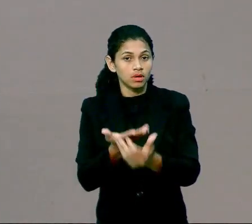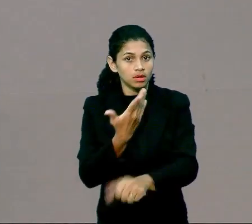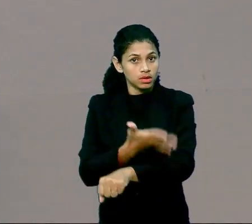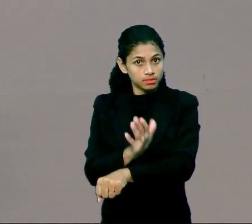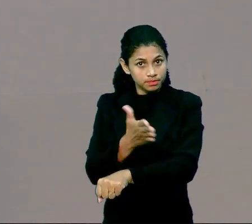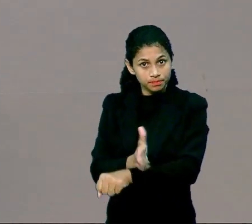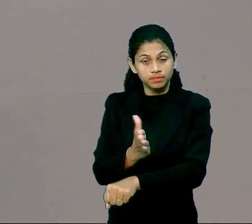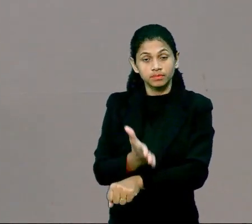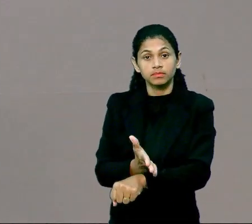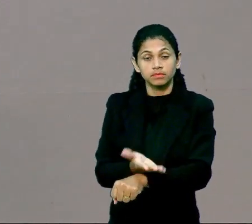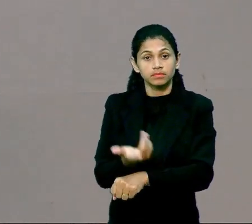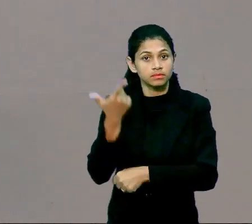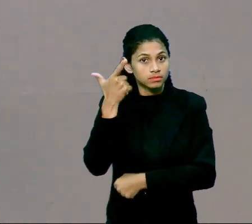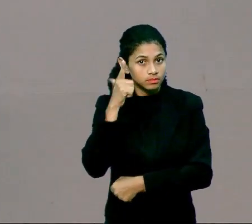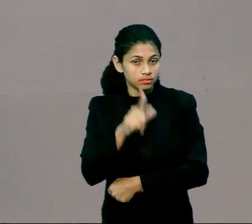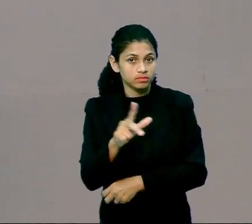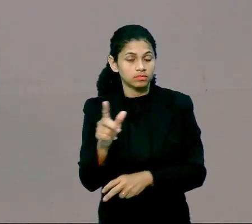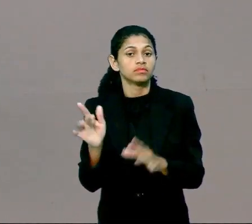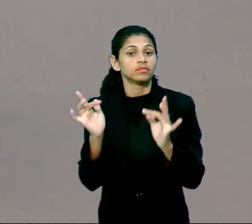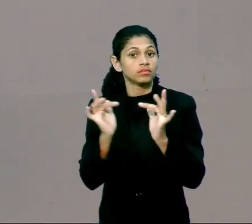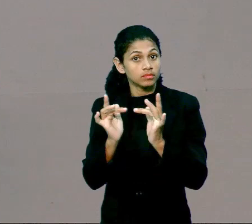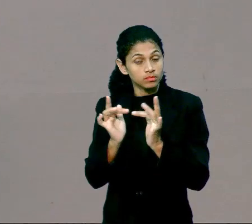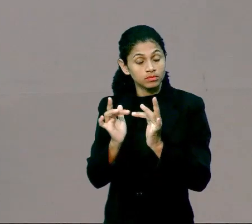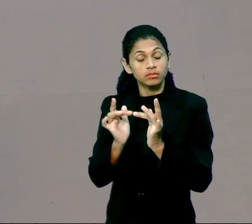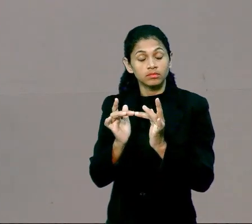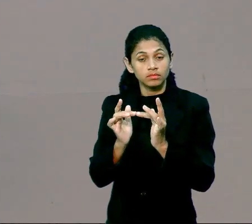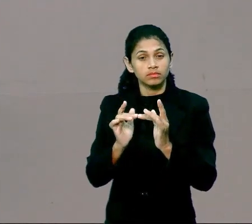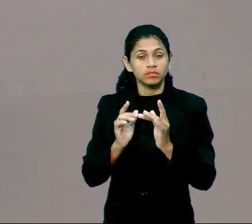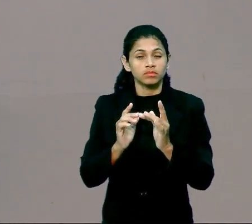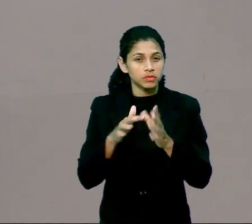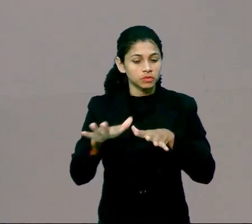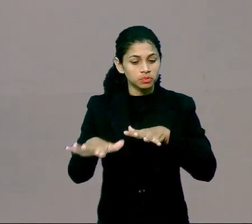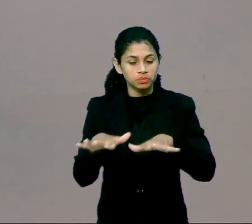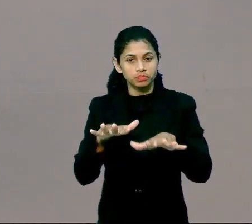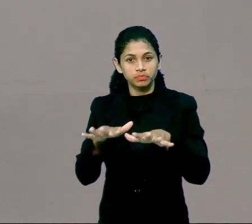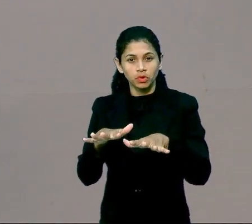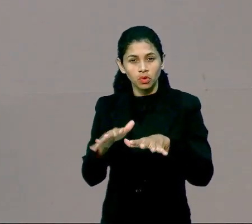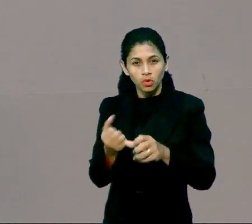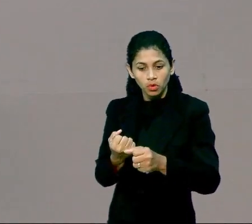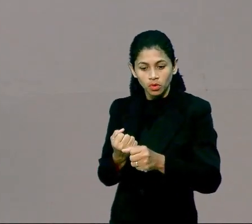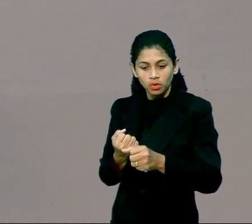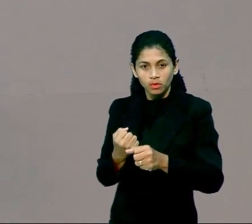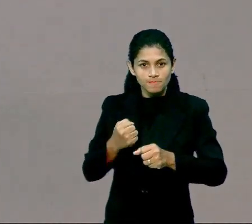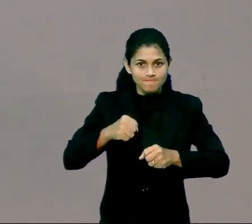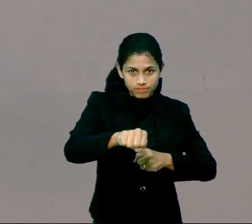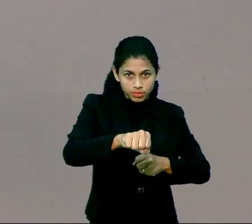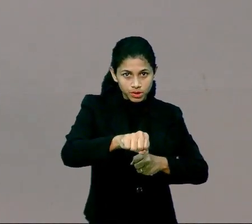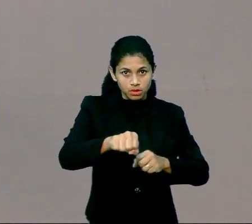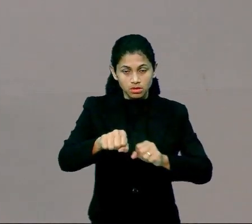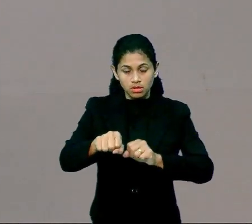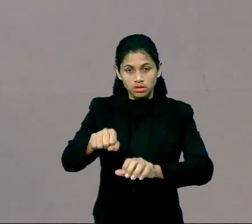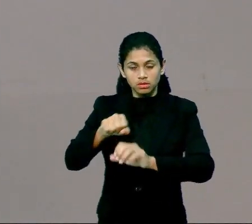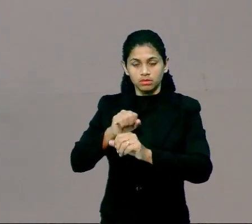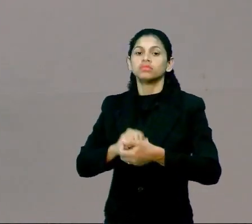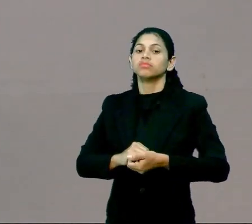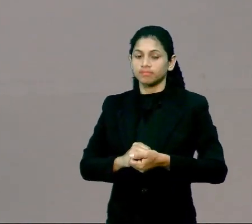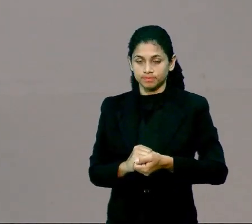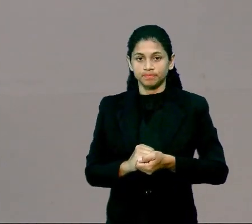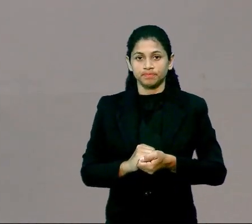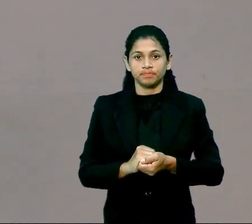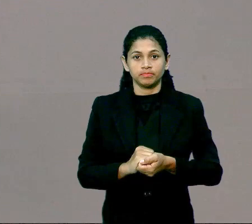prática, a gente consegue associar a dinâmicas, tanto ofensivas, defensivas, quanto esse desenvolvimento de uma forma